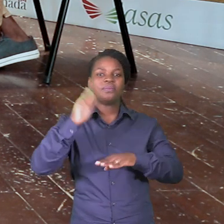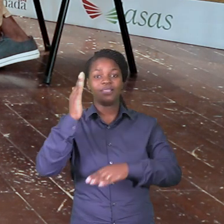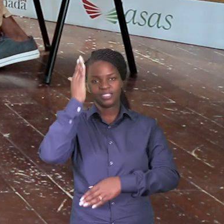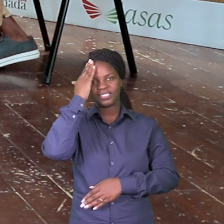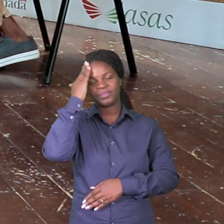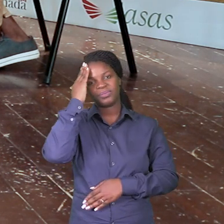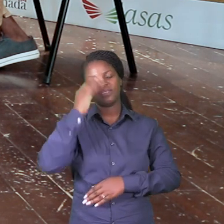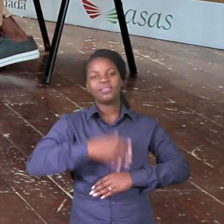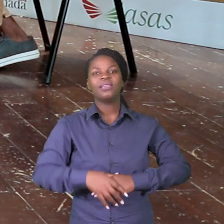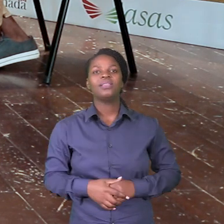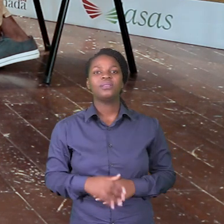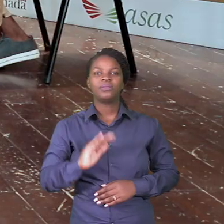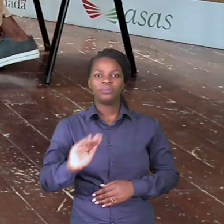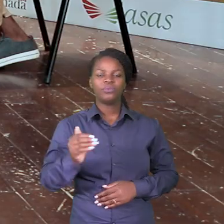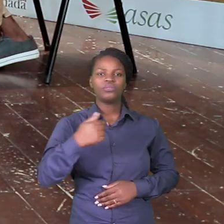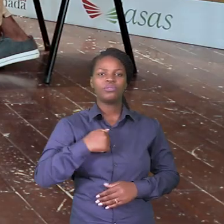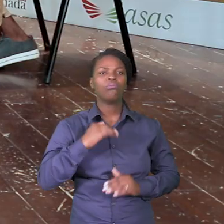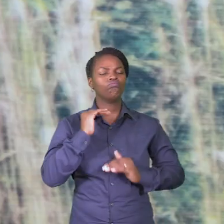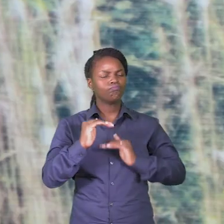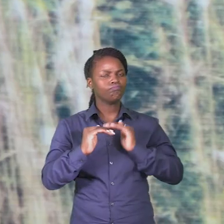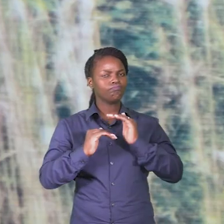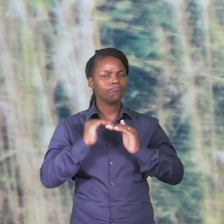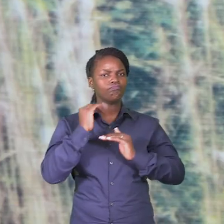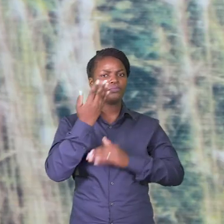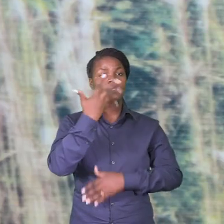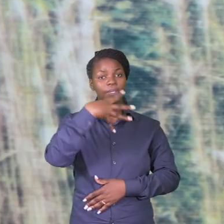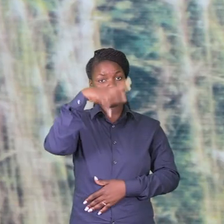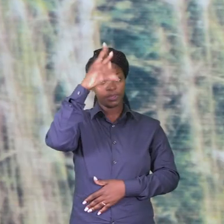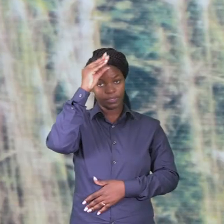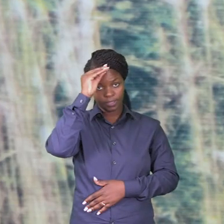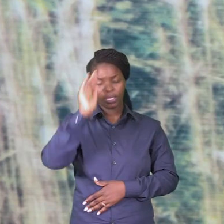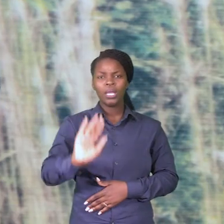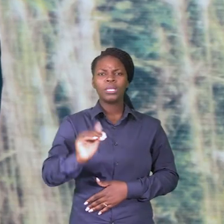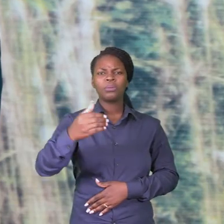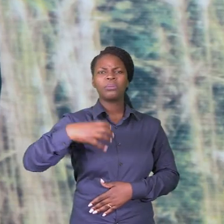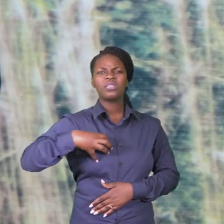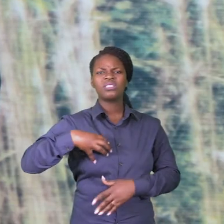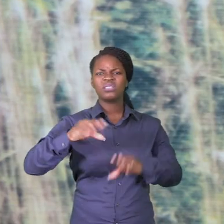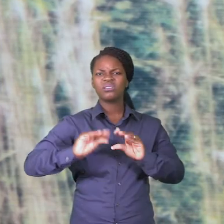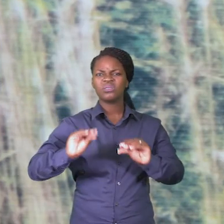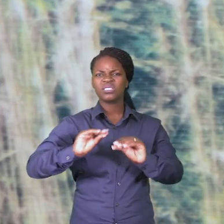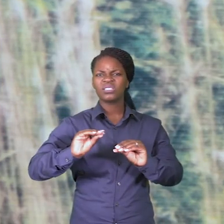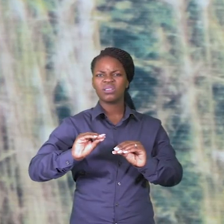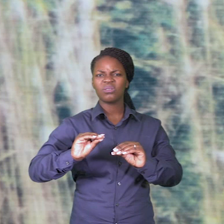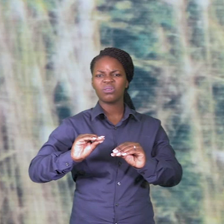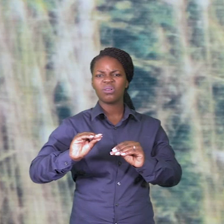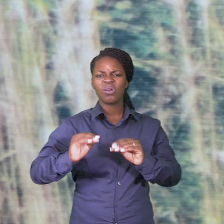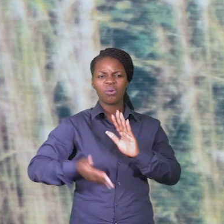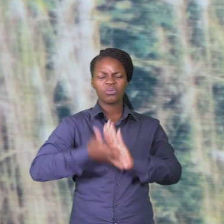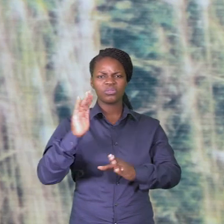os jovens adolescentes perceberem que é algo errado fui crescendo então a escola o Ministério da Educação depois implementou aquele projeto